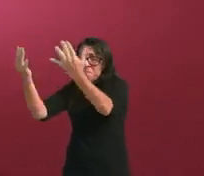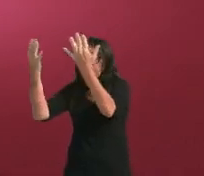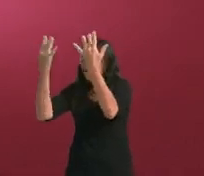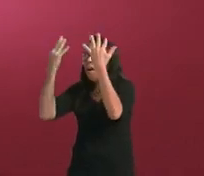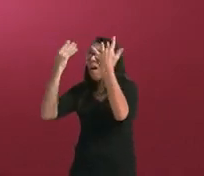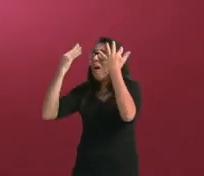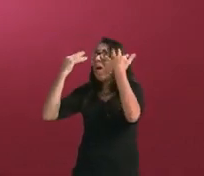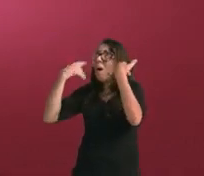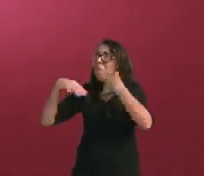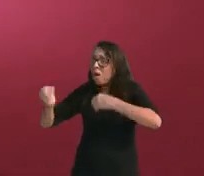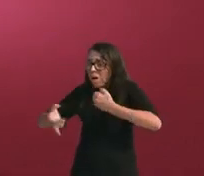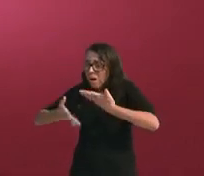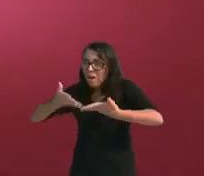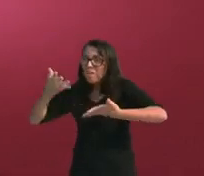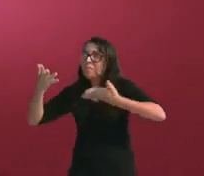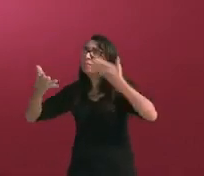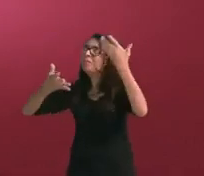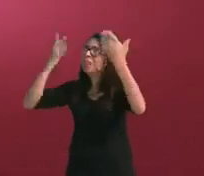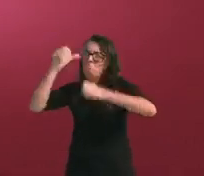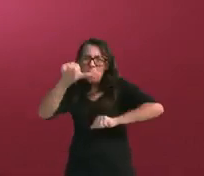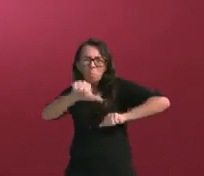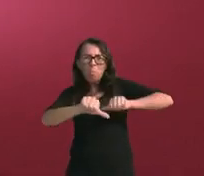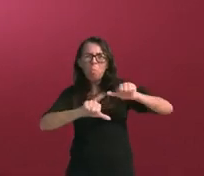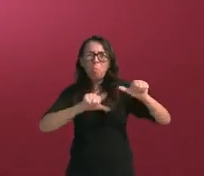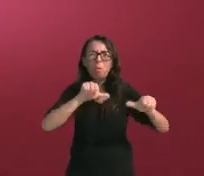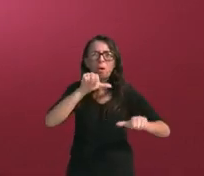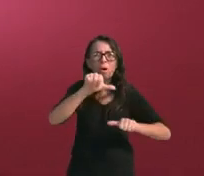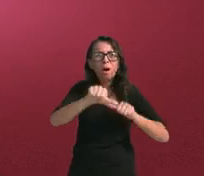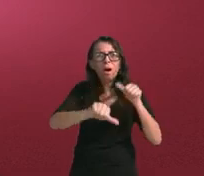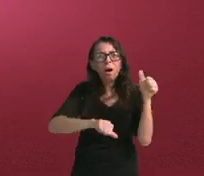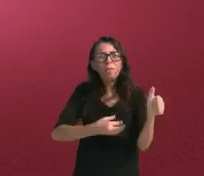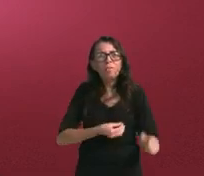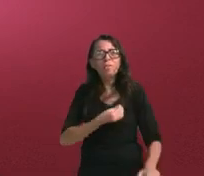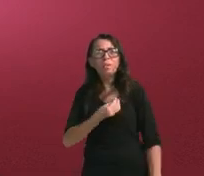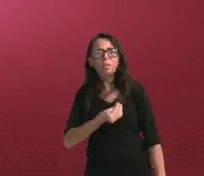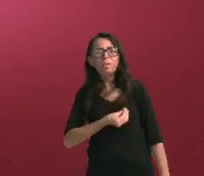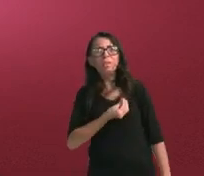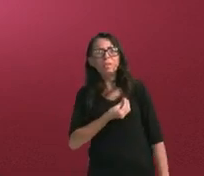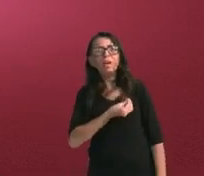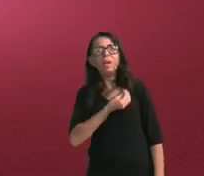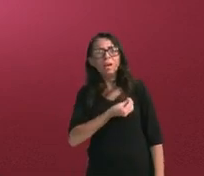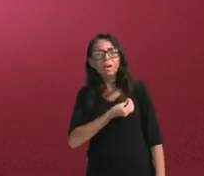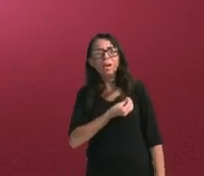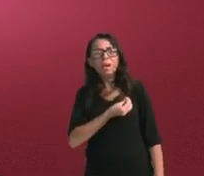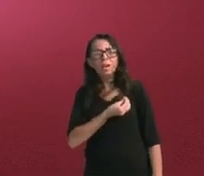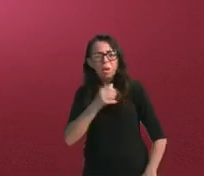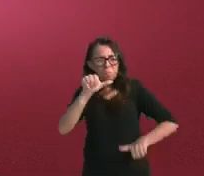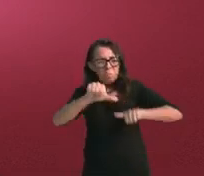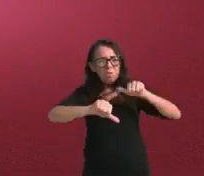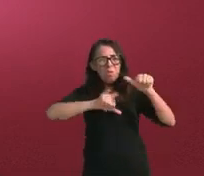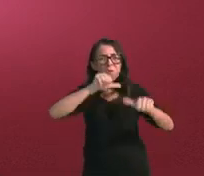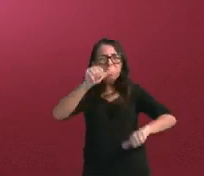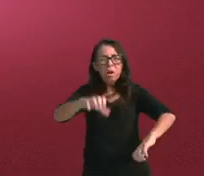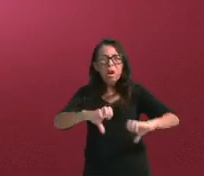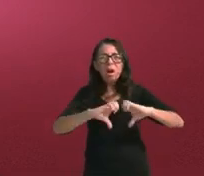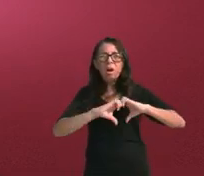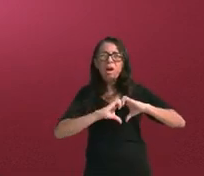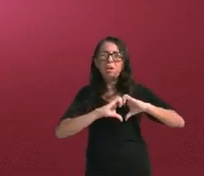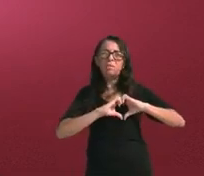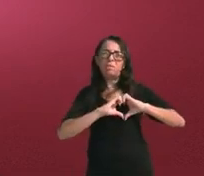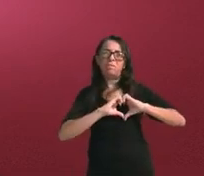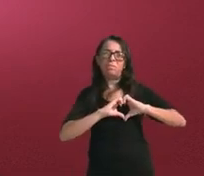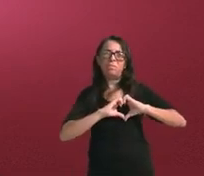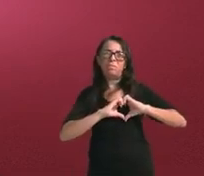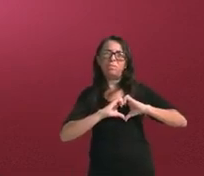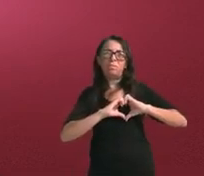aquele relacionamento que realmente nos faz fortes espiritualmente a cada